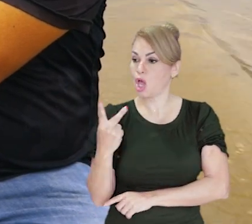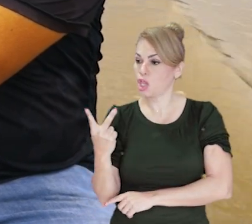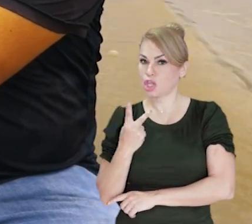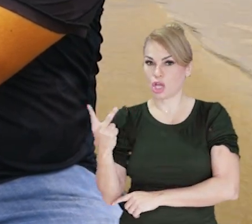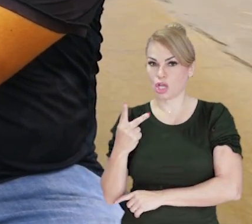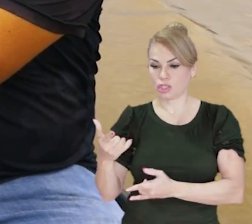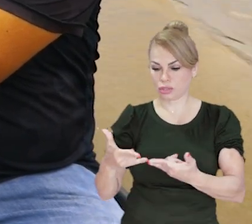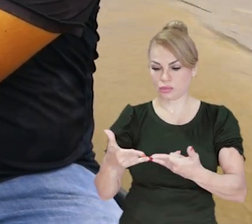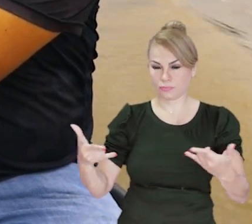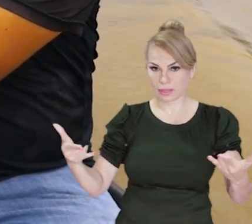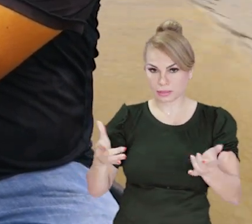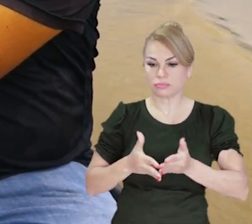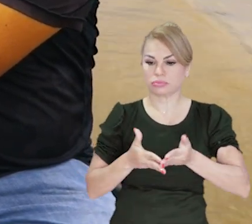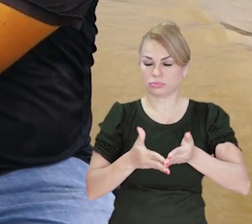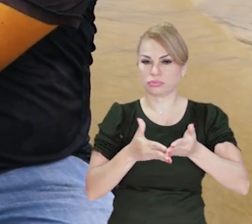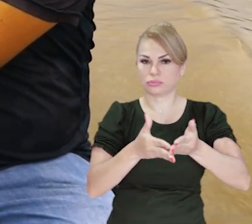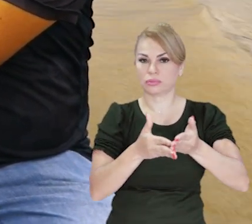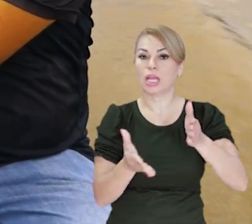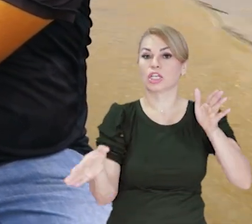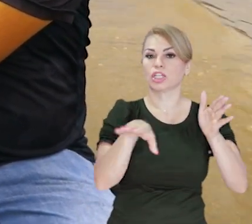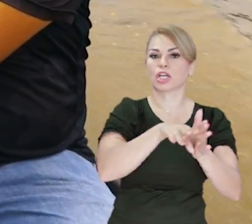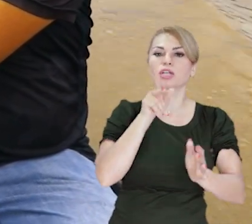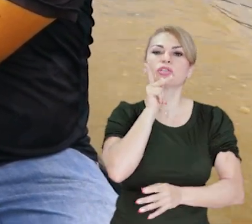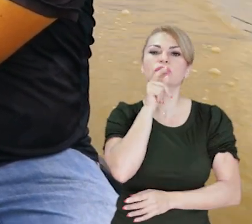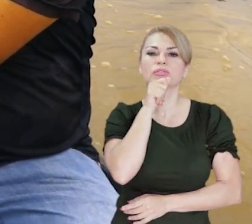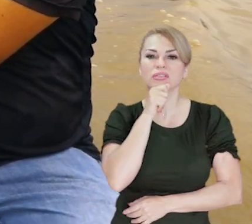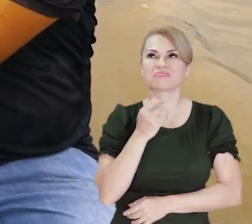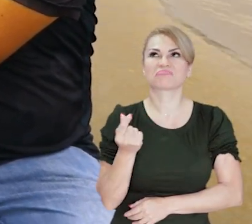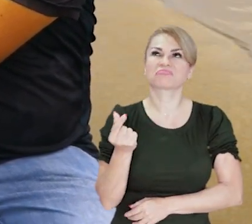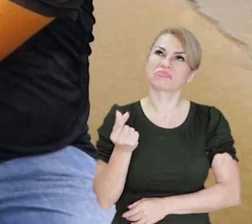lá, nós fizemos uma despesa de